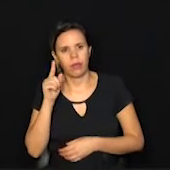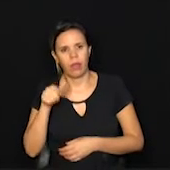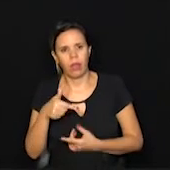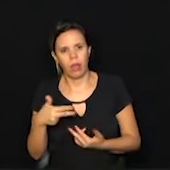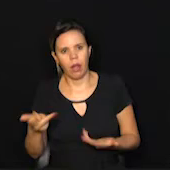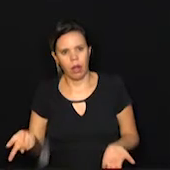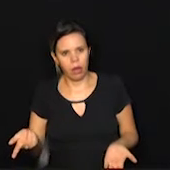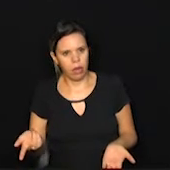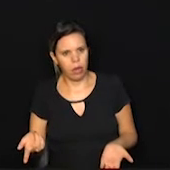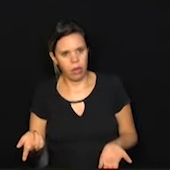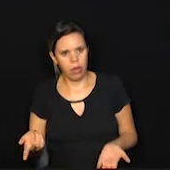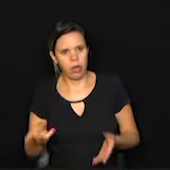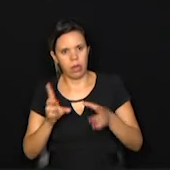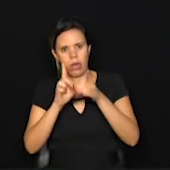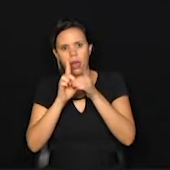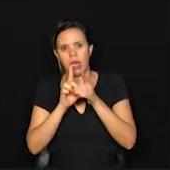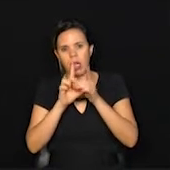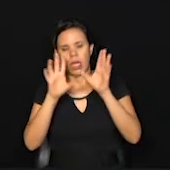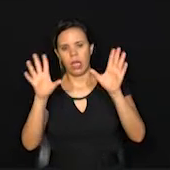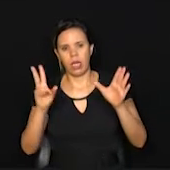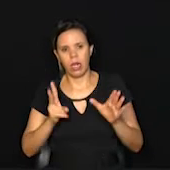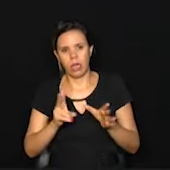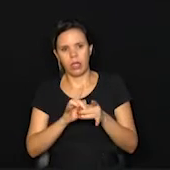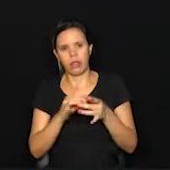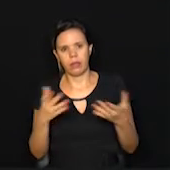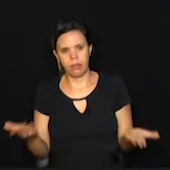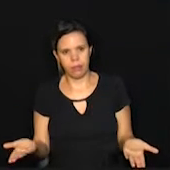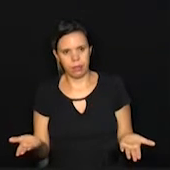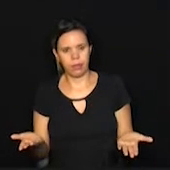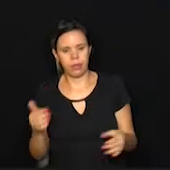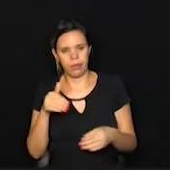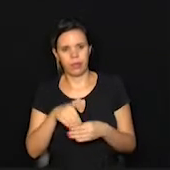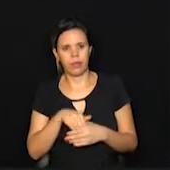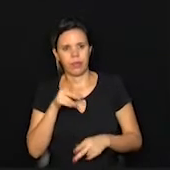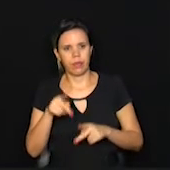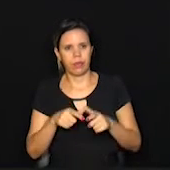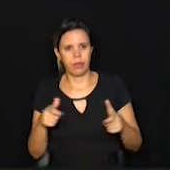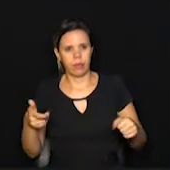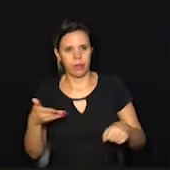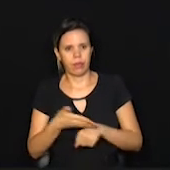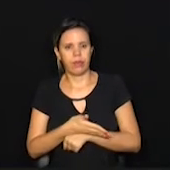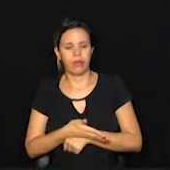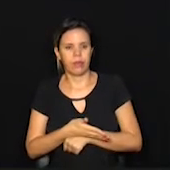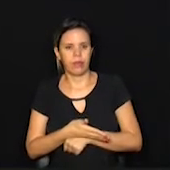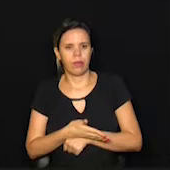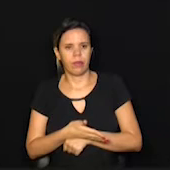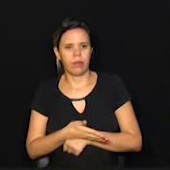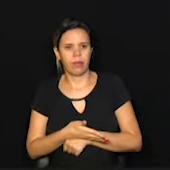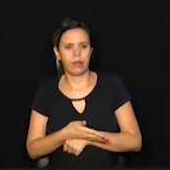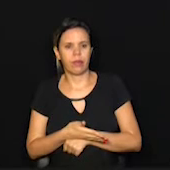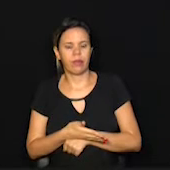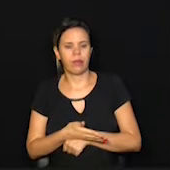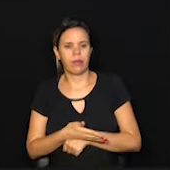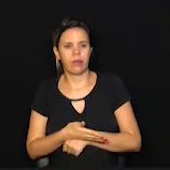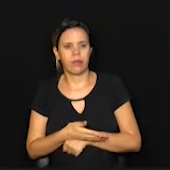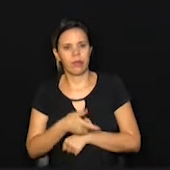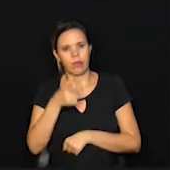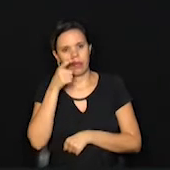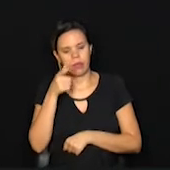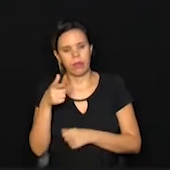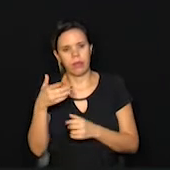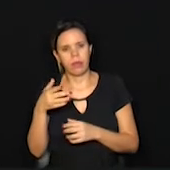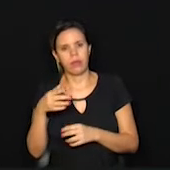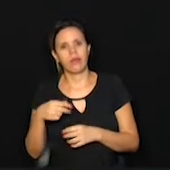é algo que a democracia permite né o voto popular a participação sufrágio Universal aí eu vejo